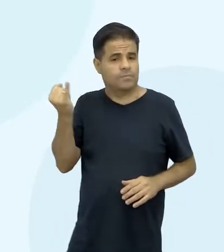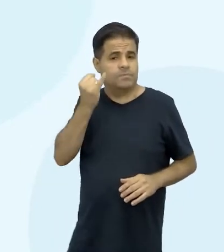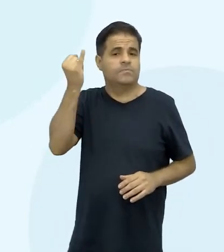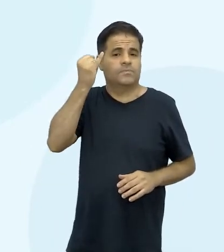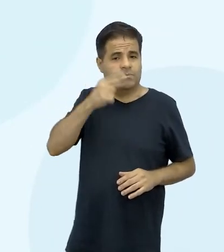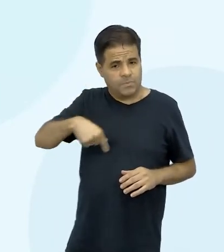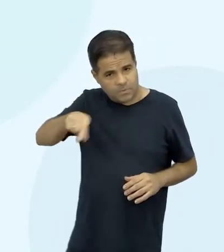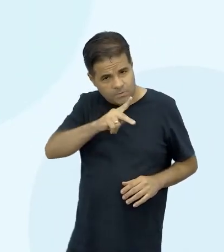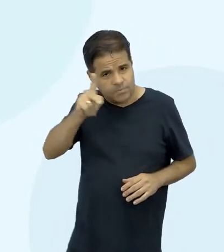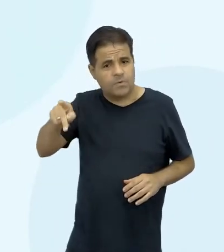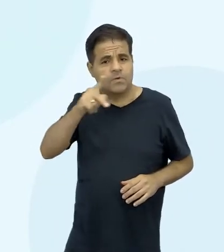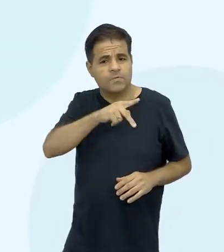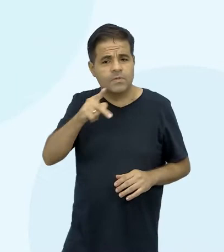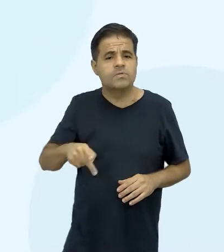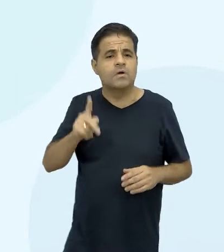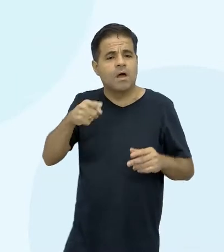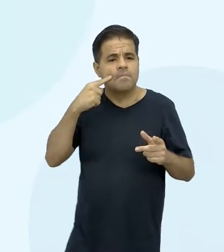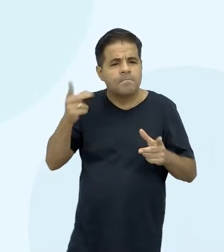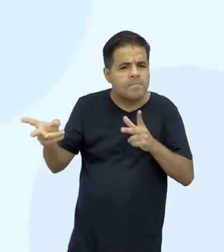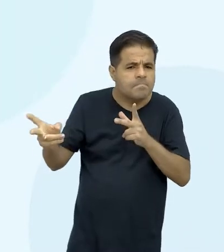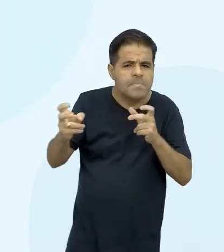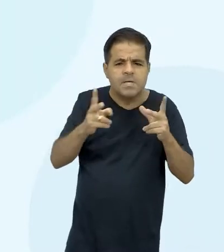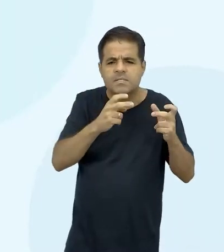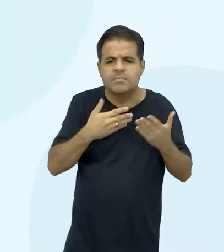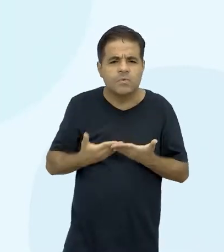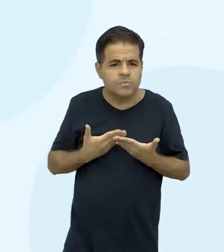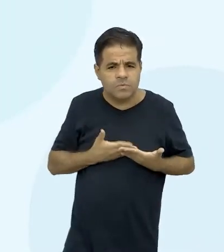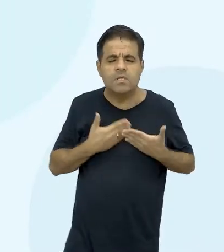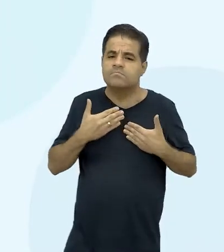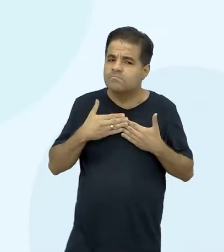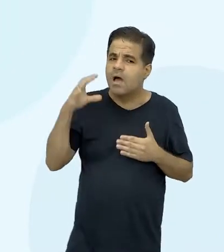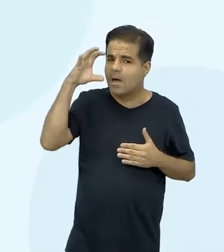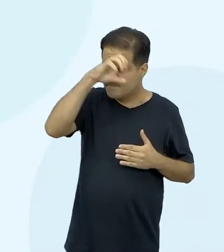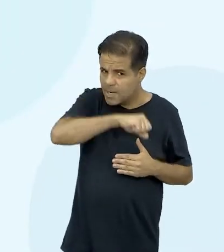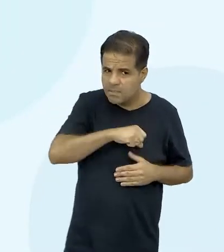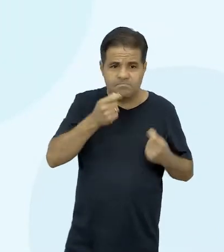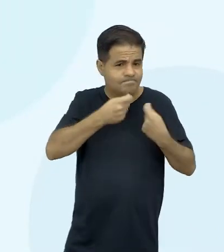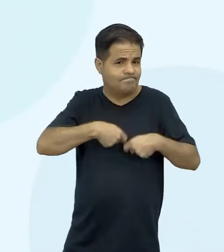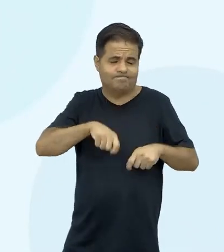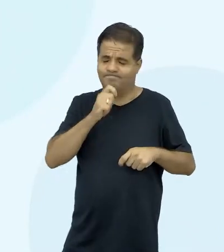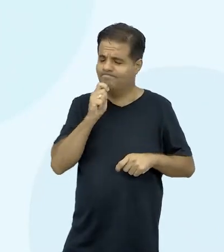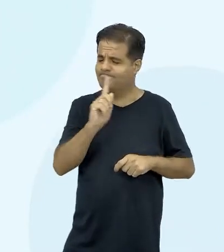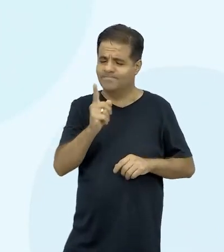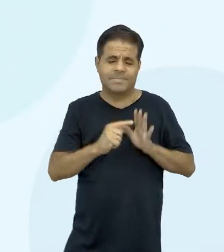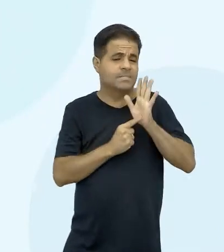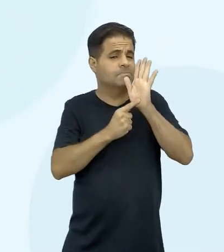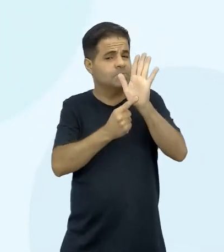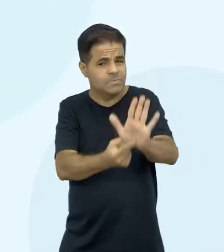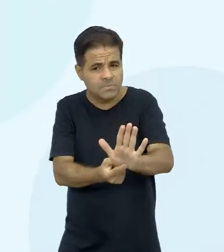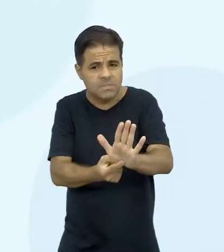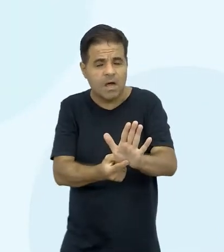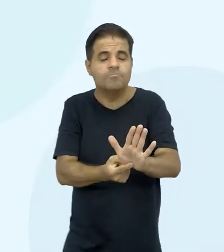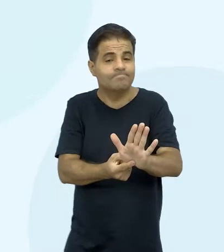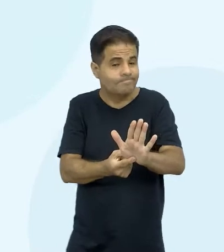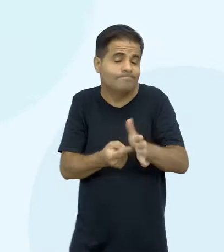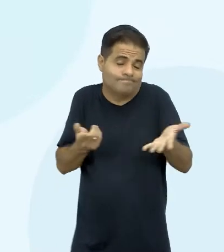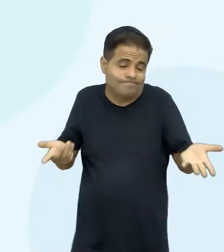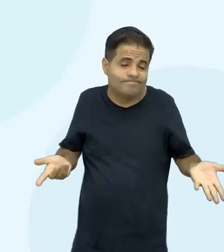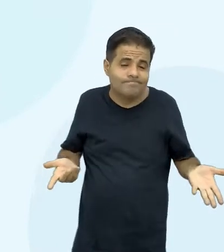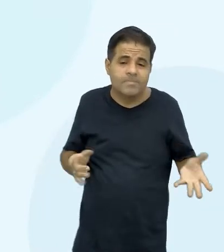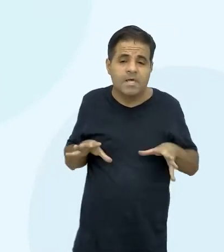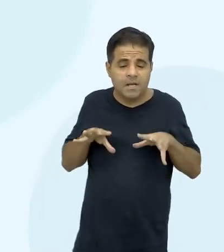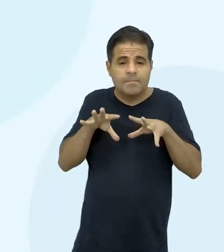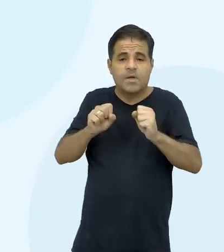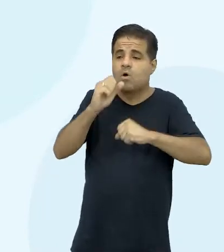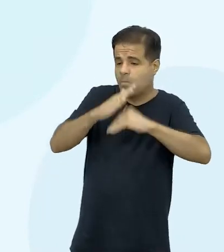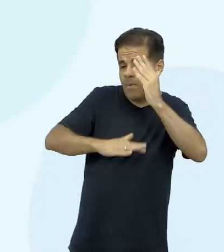fundamental para o professor, que percebeu que os estudantes aprenderam sem a necessidade de sua exposição. Ou seja, ele pegou